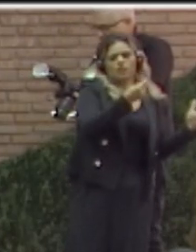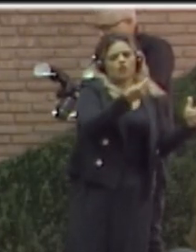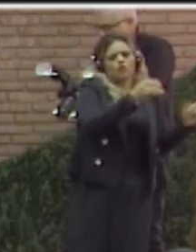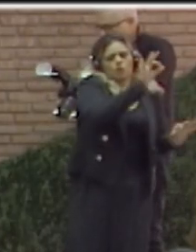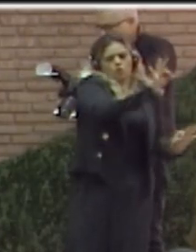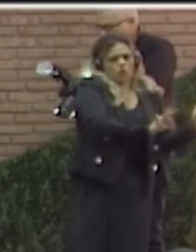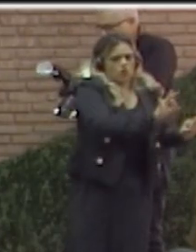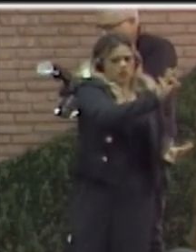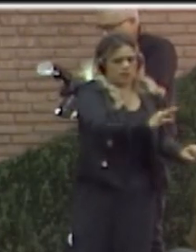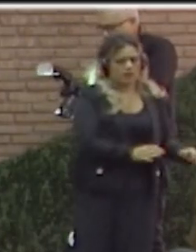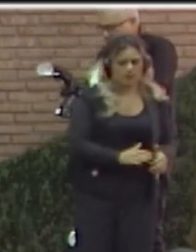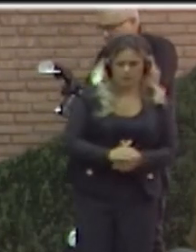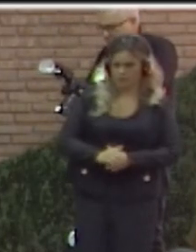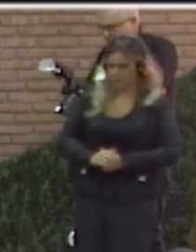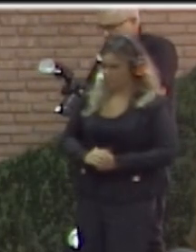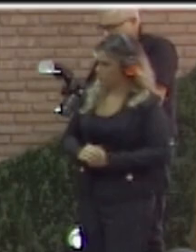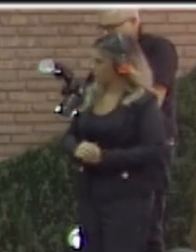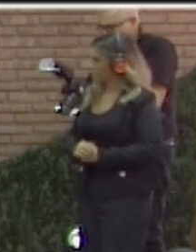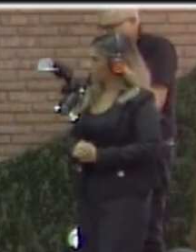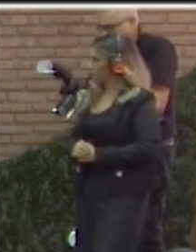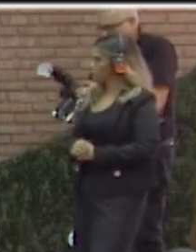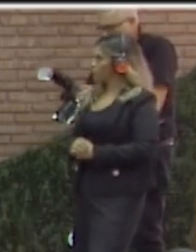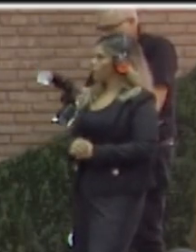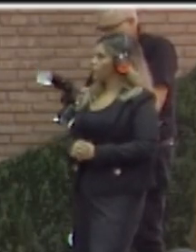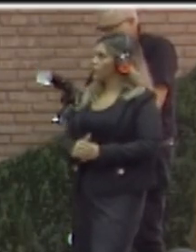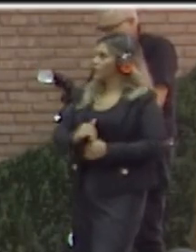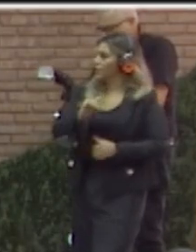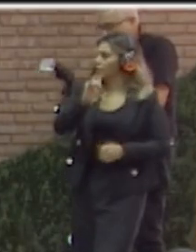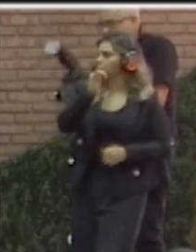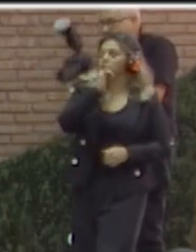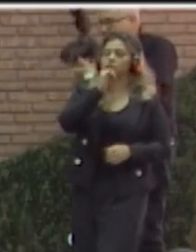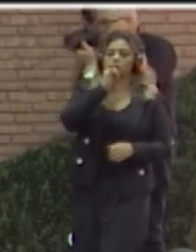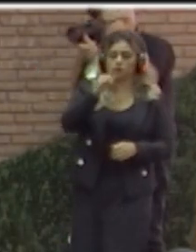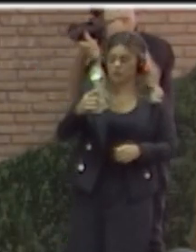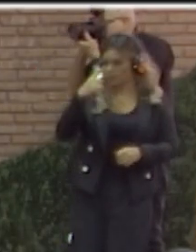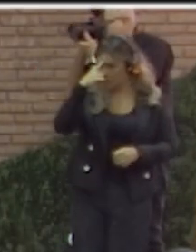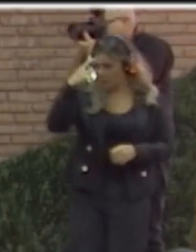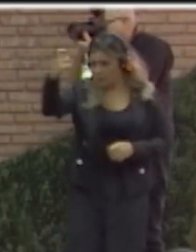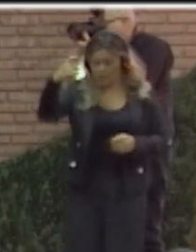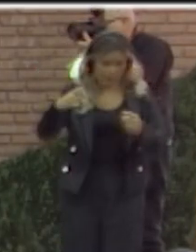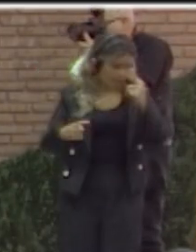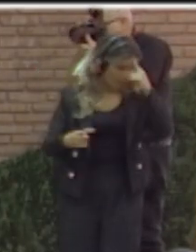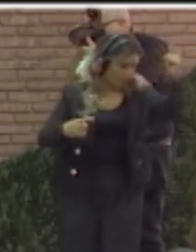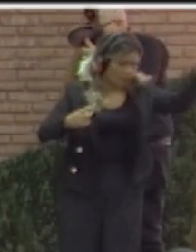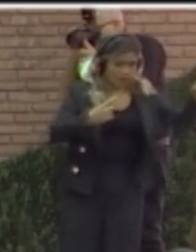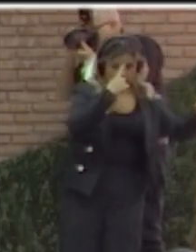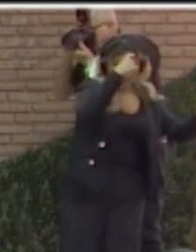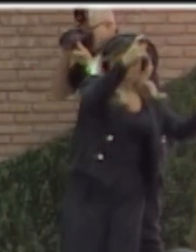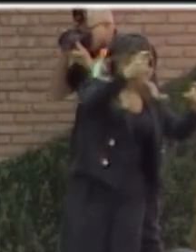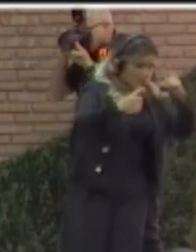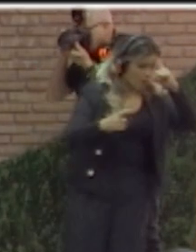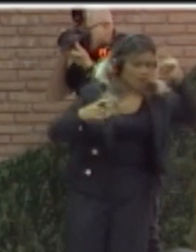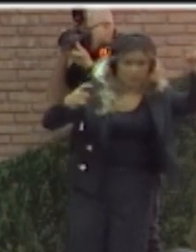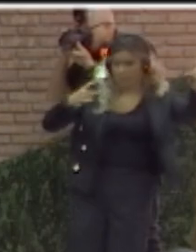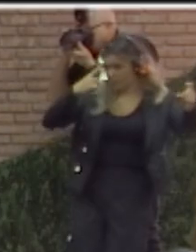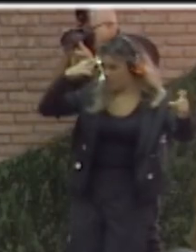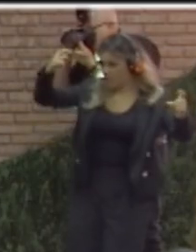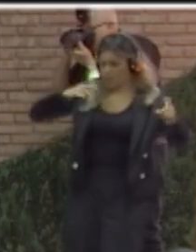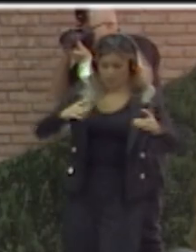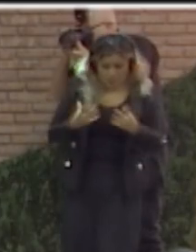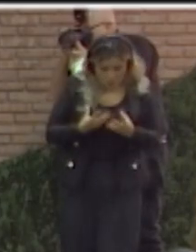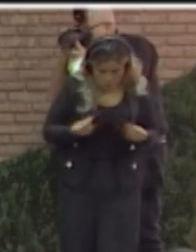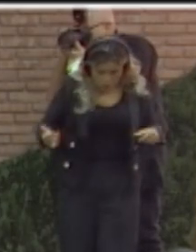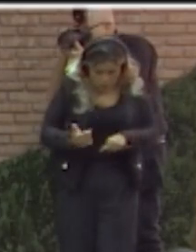estruturada. Então, cada ideia que aparece, se você considerar uma empresa que tem tantos